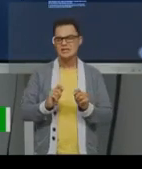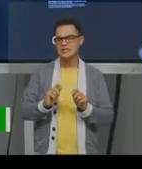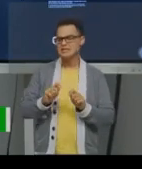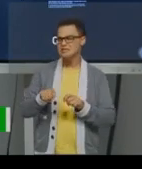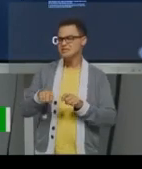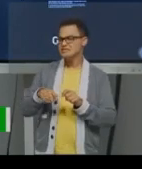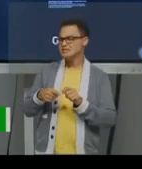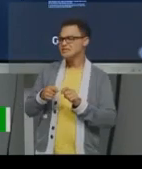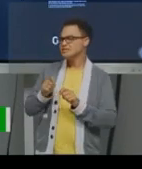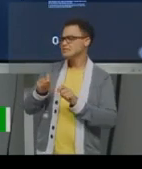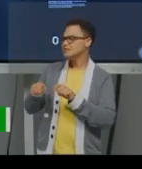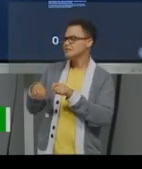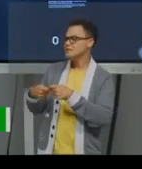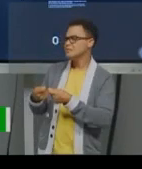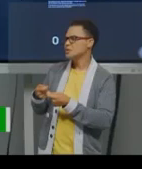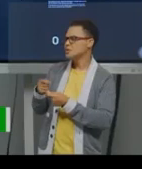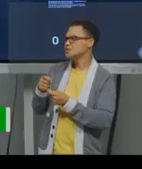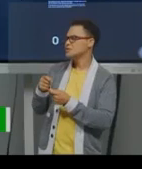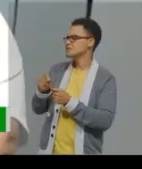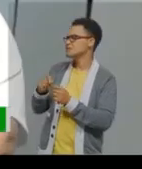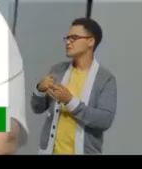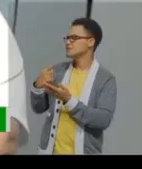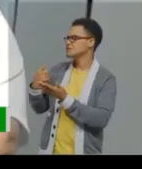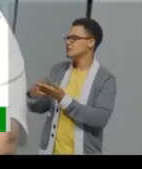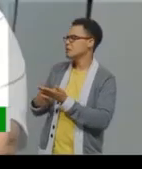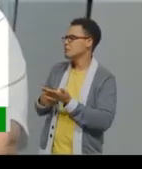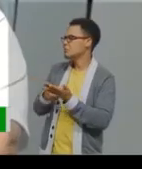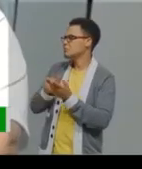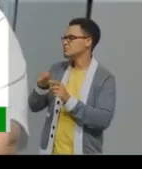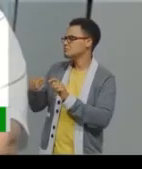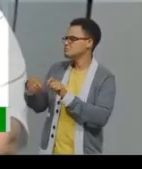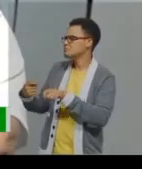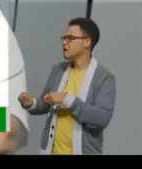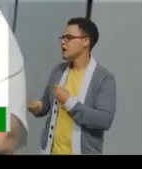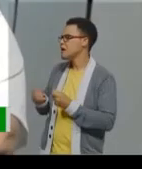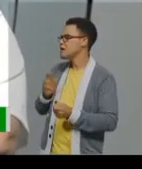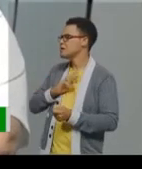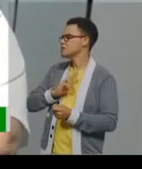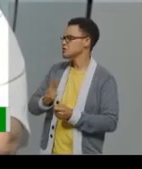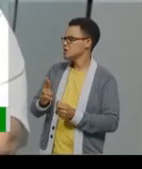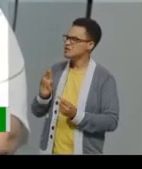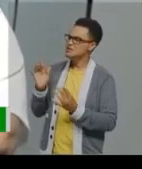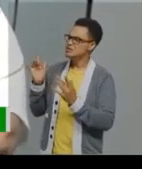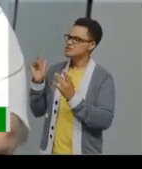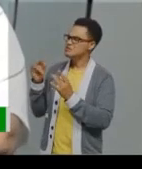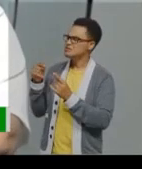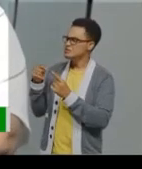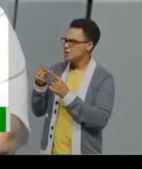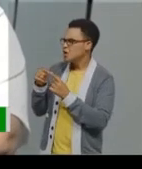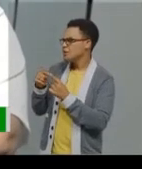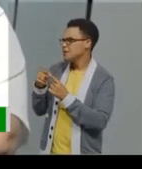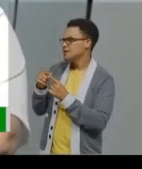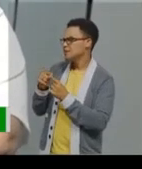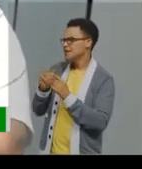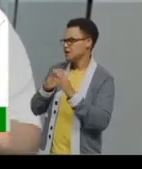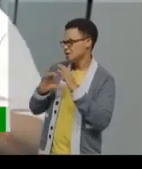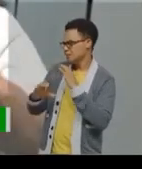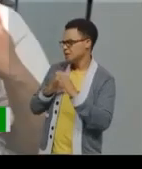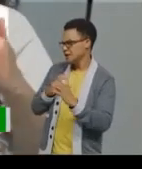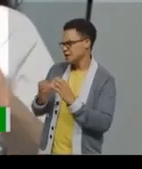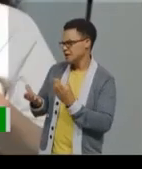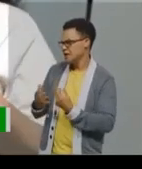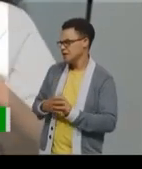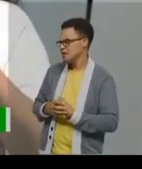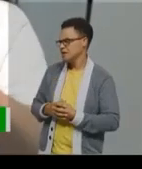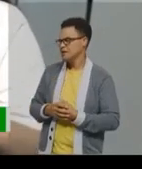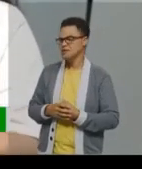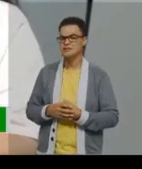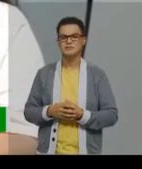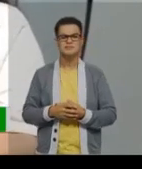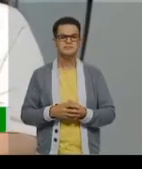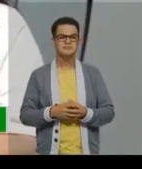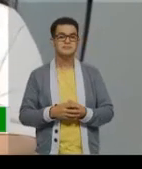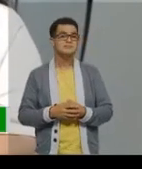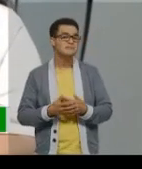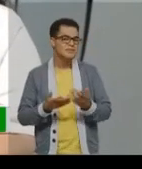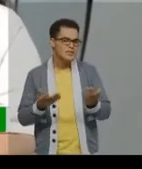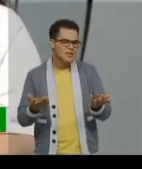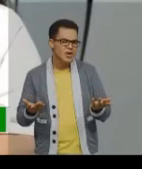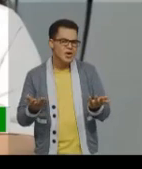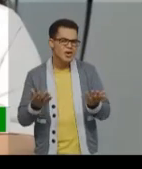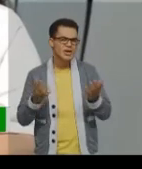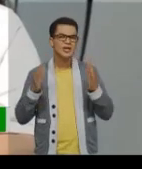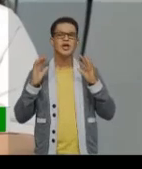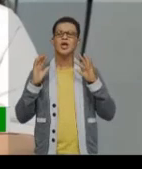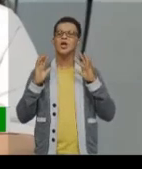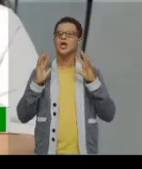para se comunicar? Oi, Luiz. Obrigada pela pergunta. Olha, todo símbolo serve para você